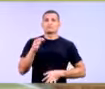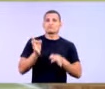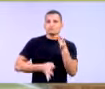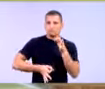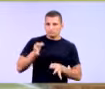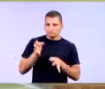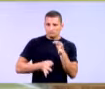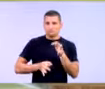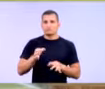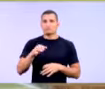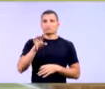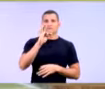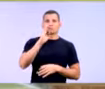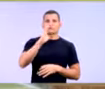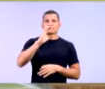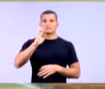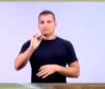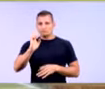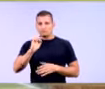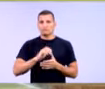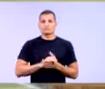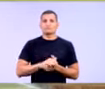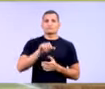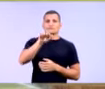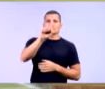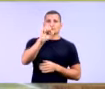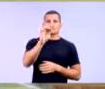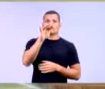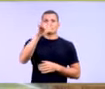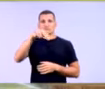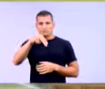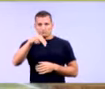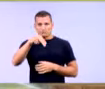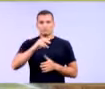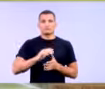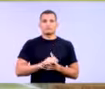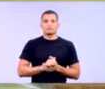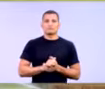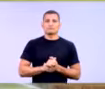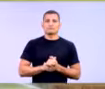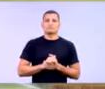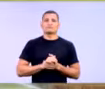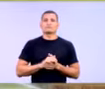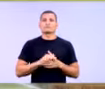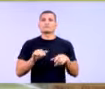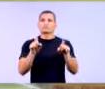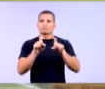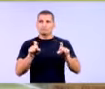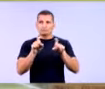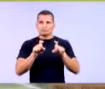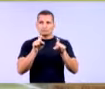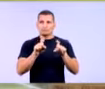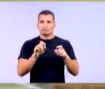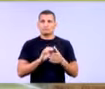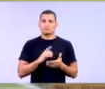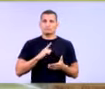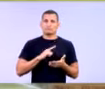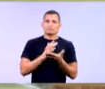Justiça, TCE, Cefim, departamentos de informática. Então, esses daí são